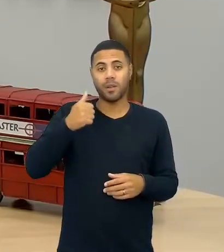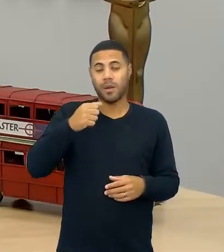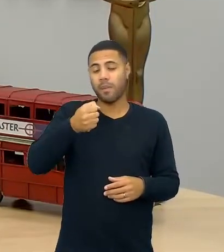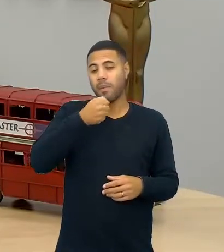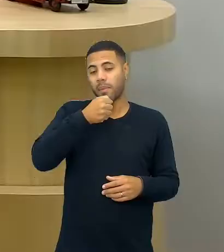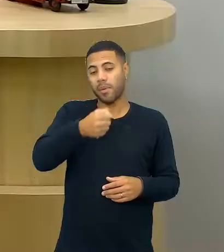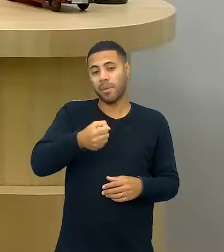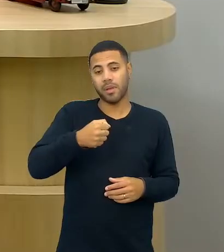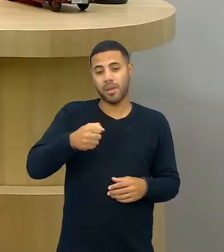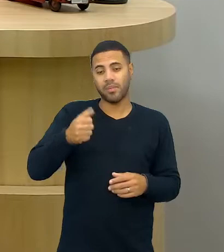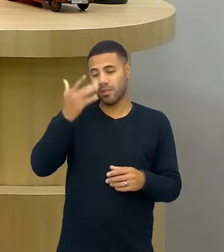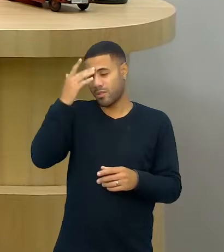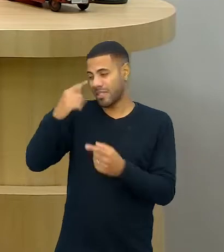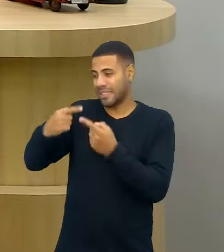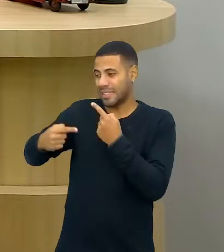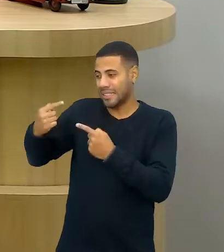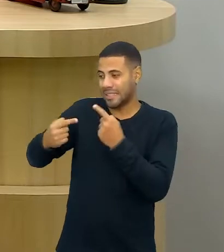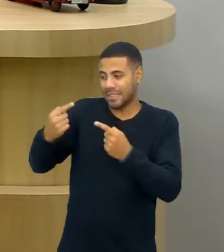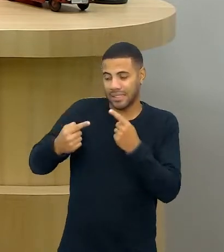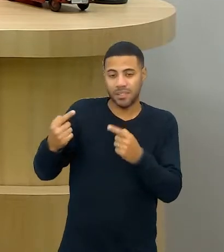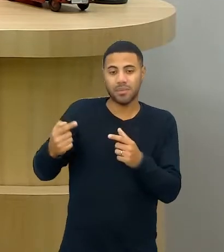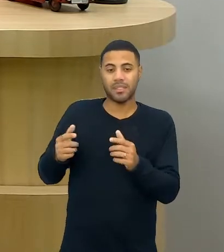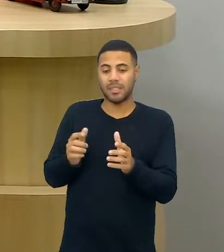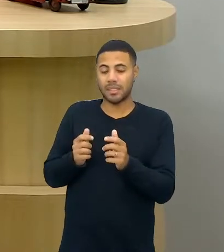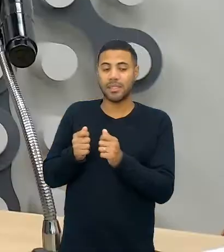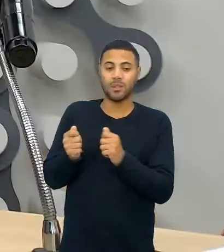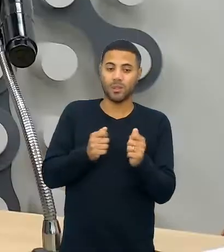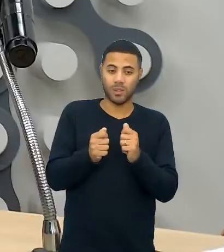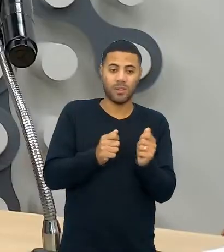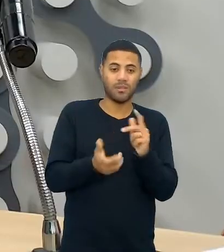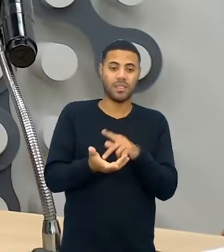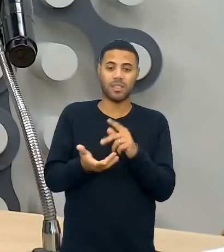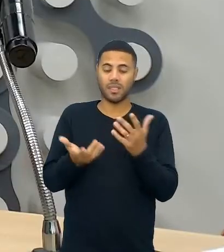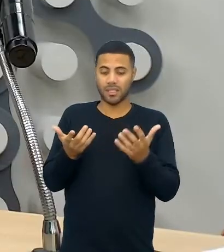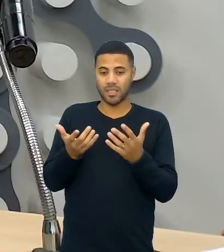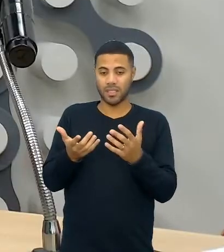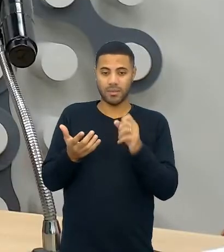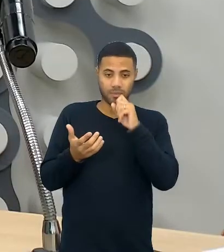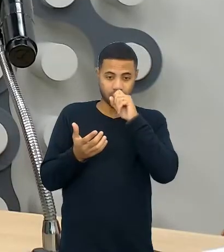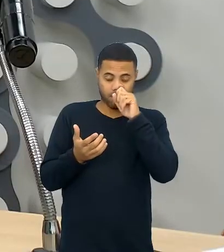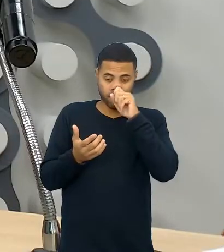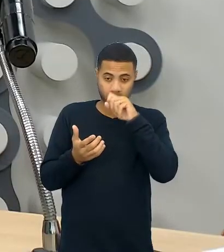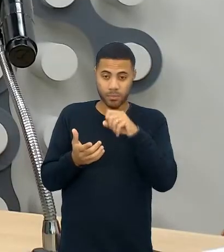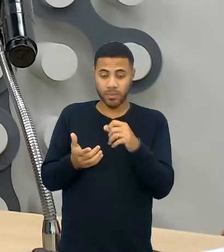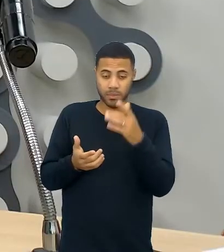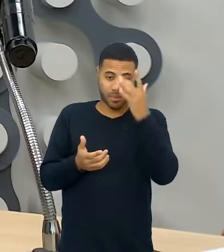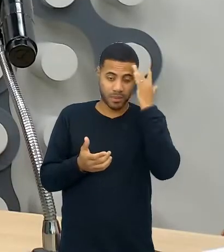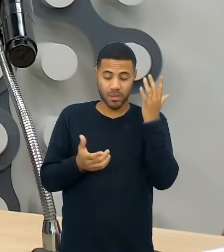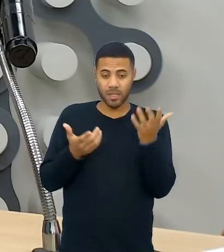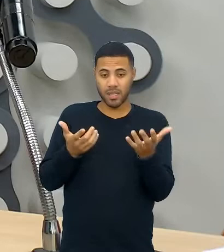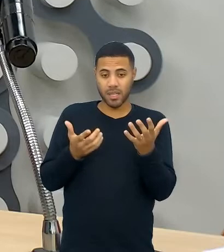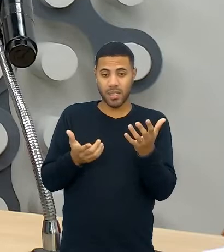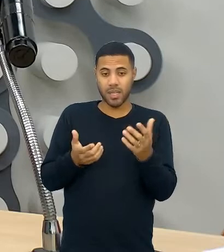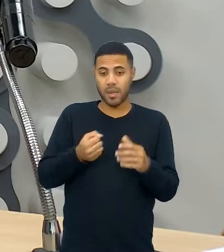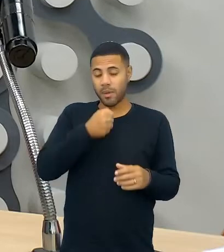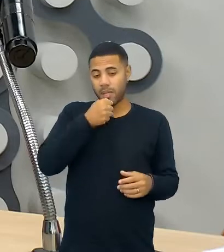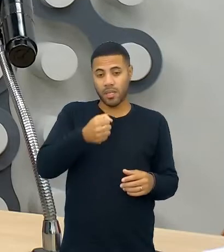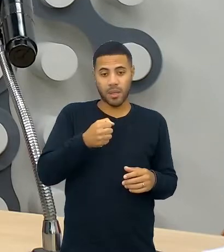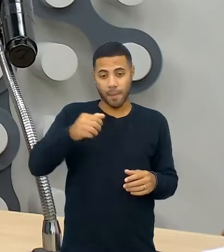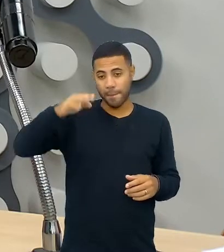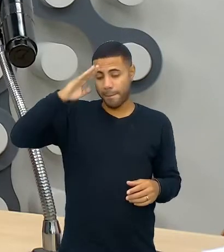ali. Deve ser muito bacana ser um repórter de campo. Sim, tem que ser bem equilibrado, porque a gente quer fazer furo, né? O Opa! jornalista, ele quer fazer o furo de reportagem, ele quer